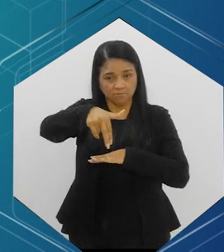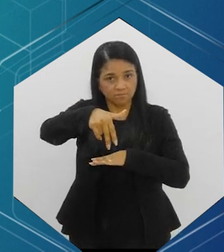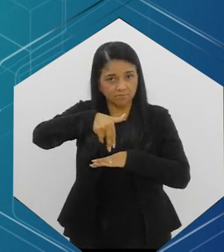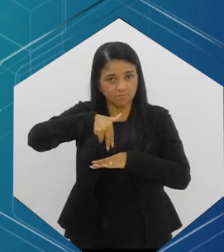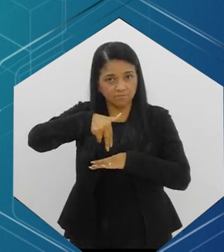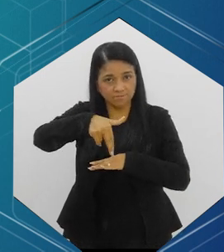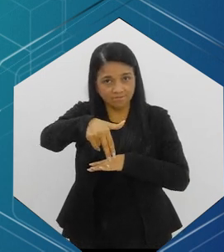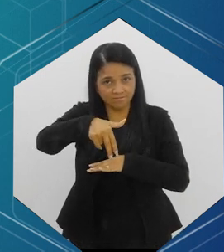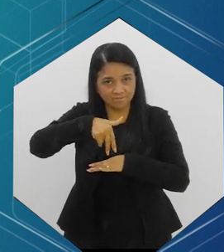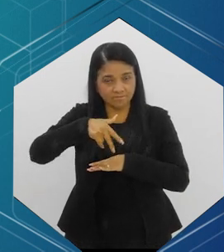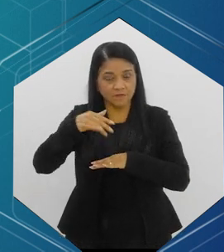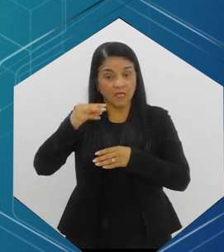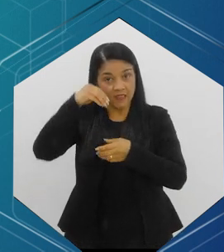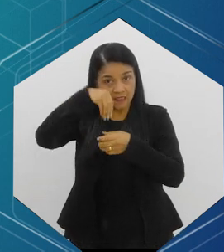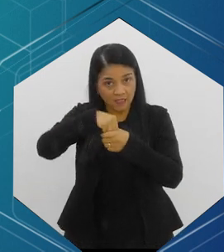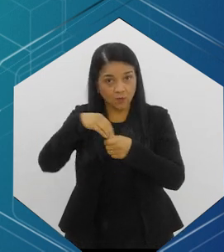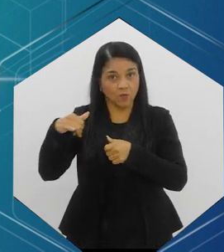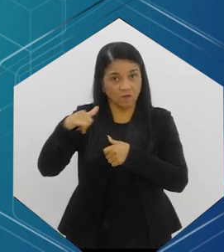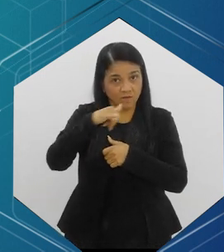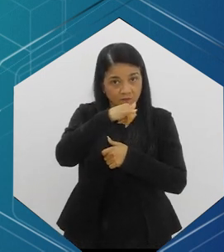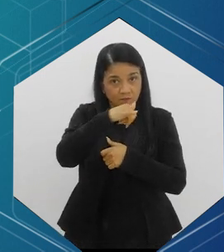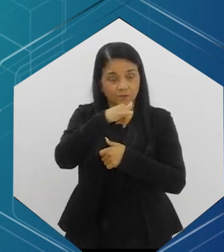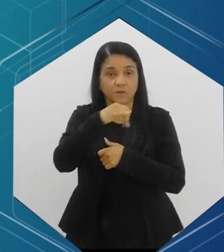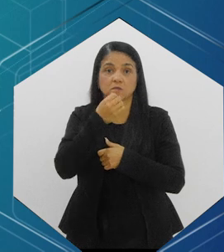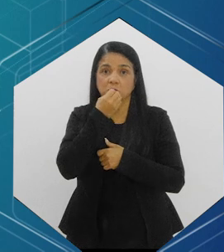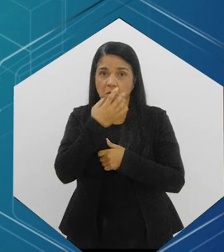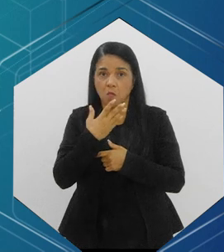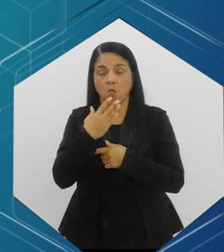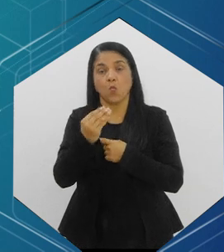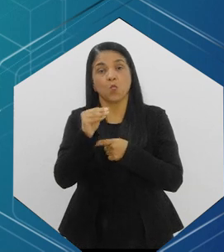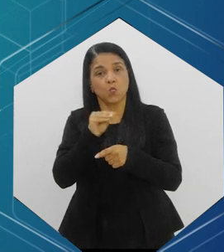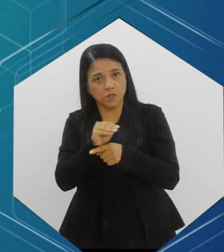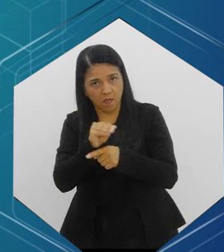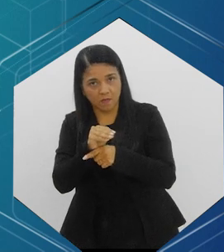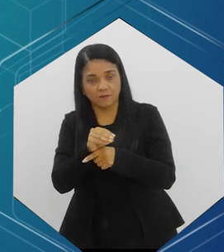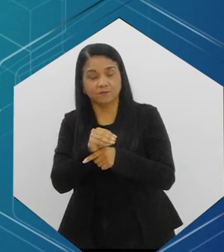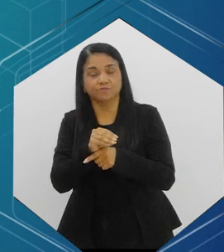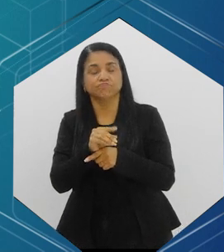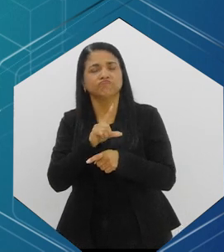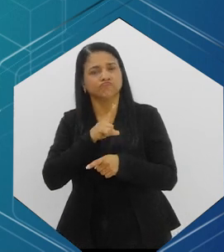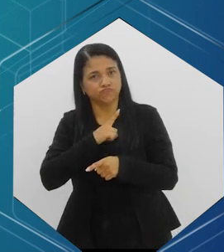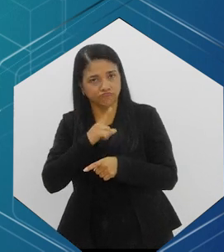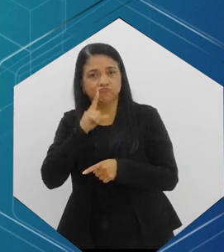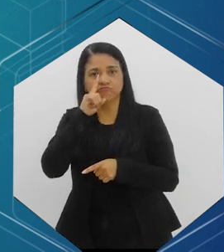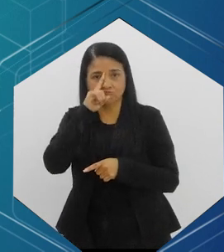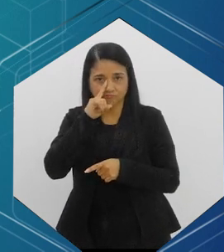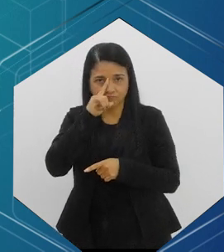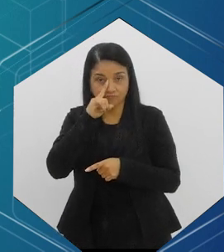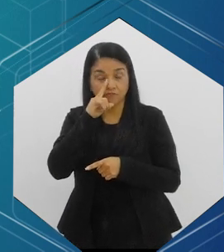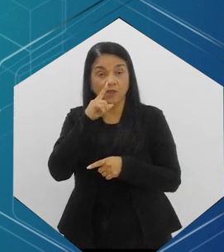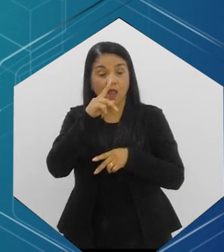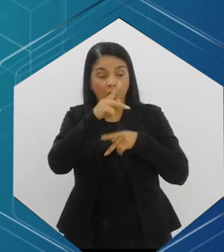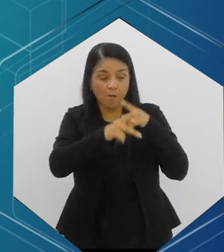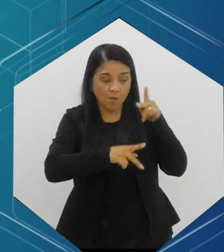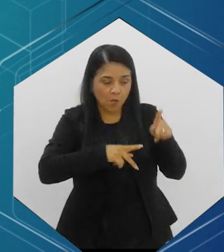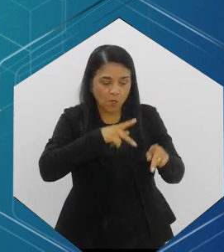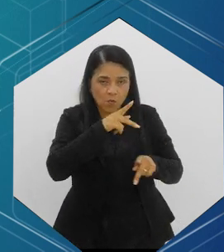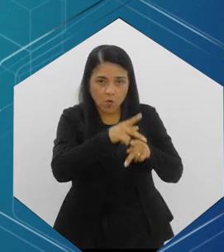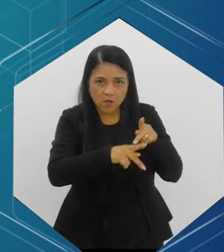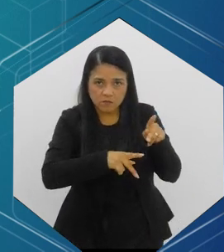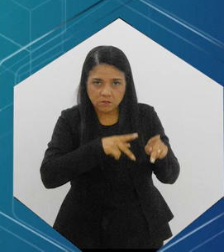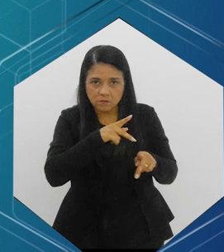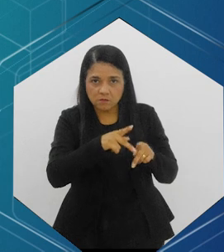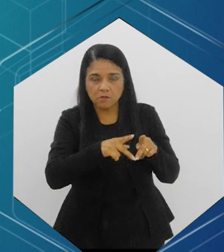Isso já dá uma boa profilaxia e se evita. Agora, sempre é um risco, né? Lembrando que a população